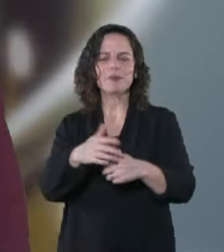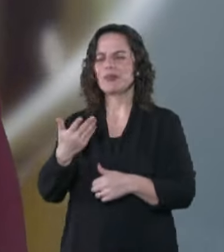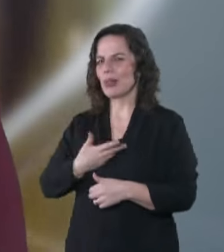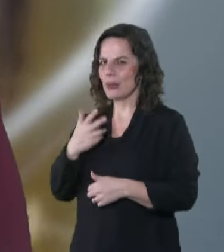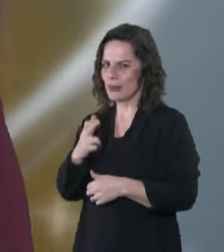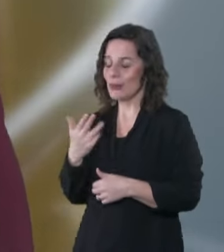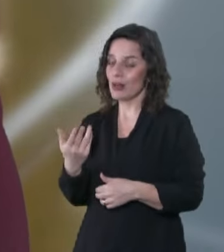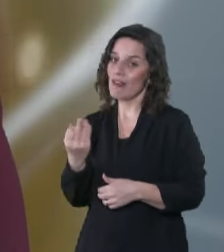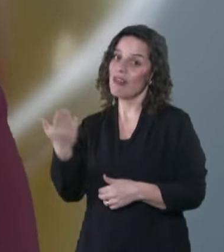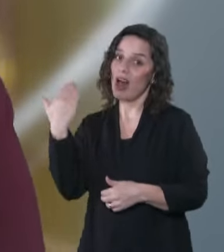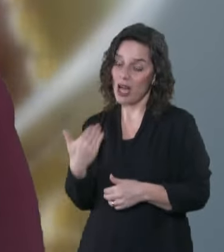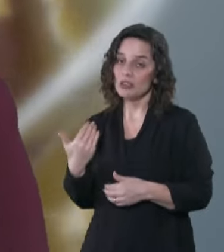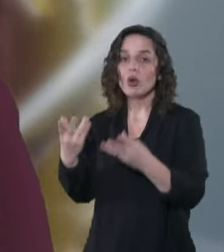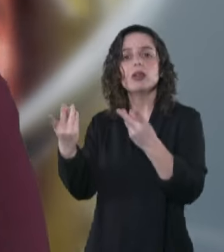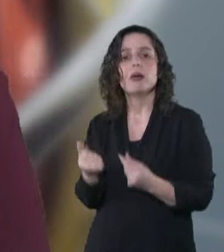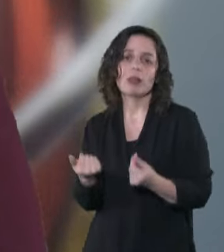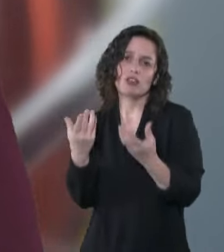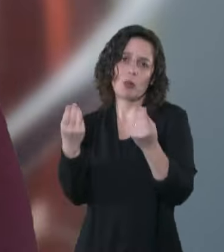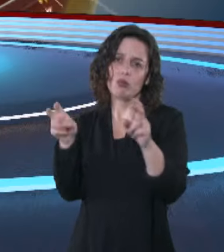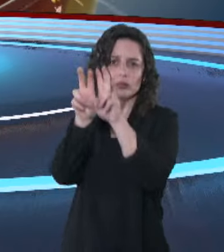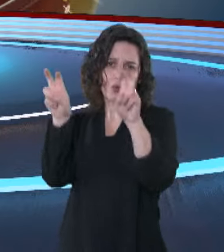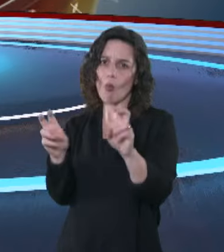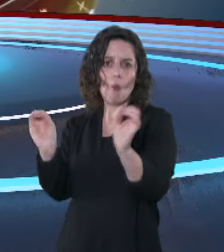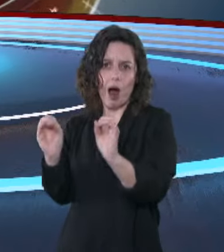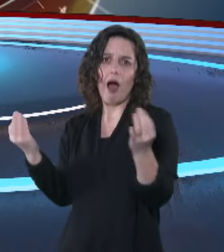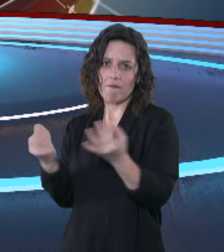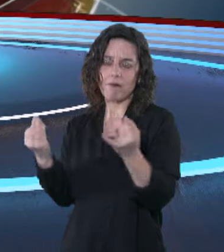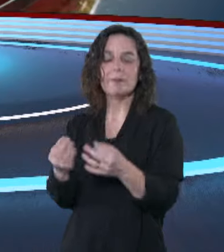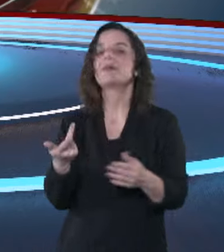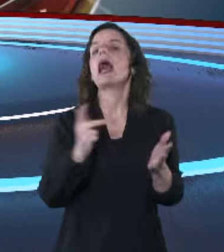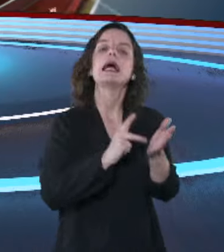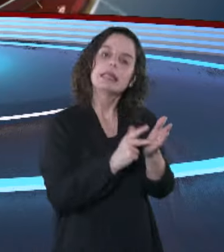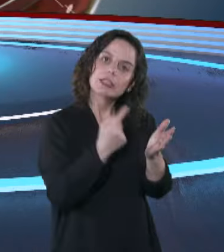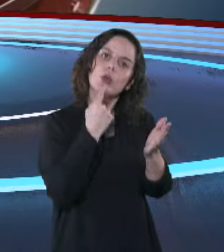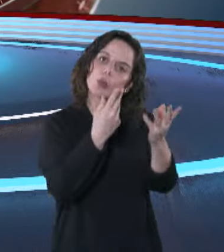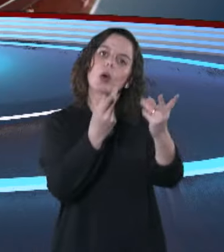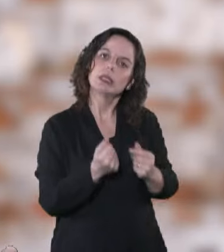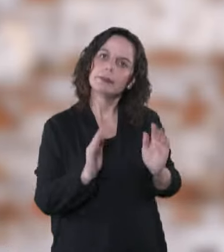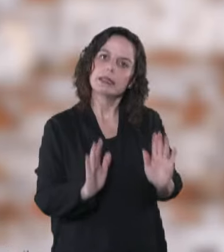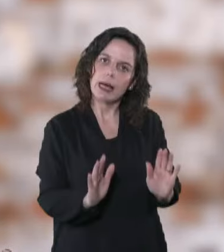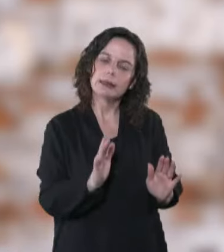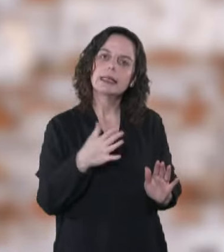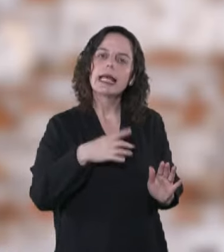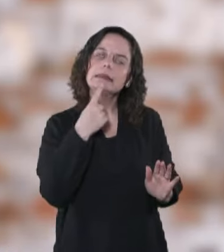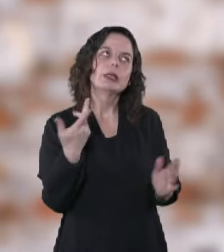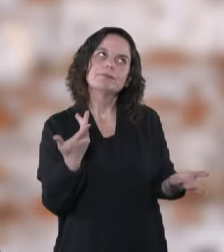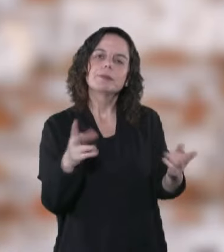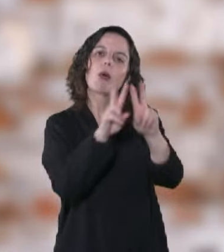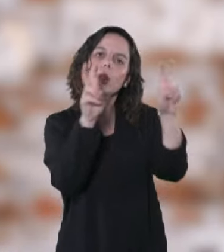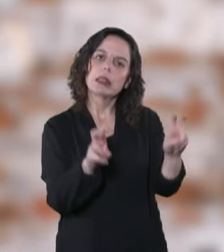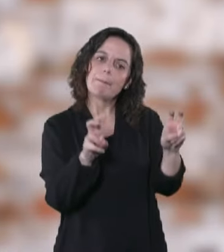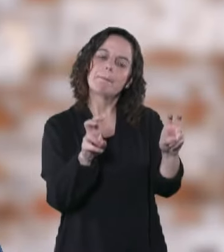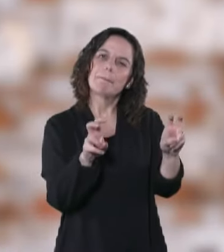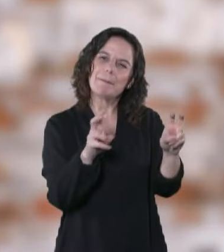porque havia muitos contabilistas que não eram certificados? Há muitos técnicos de contabilidade, isto é, não contabilistas certificados, que são no